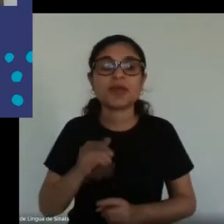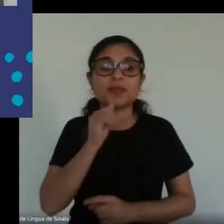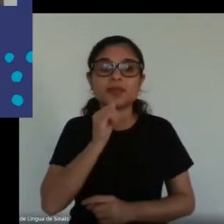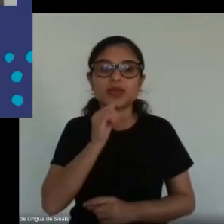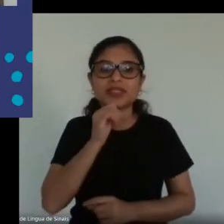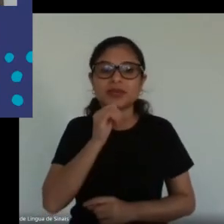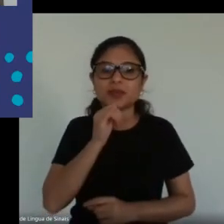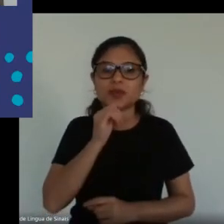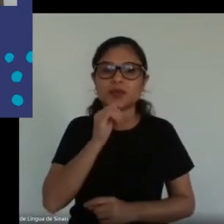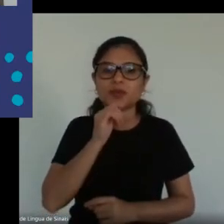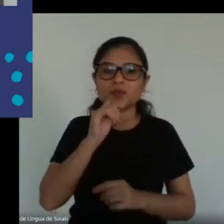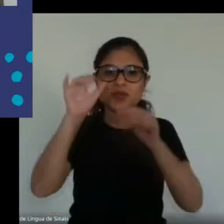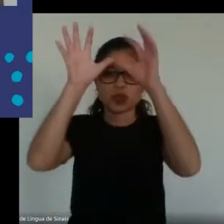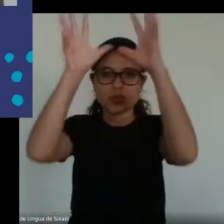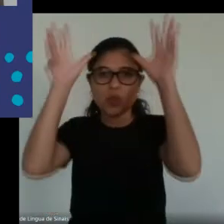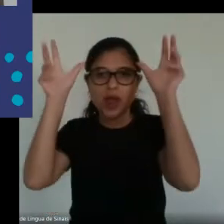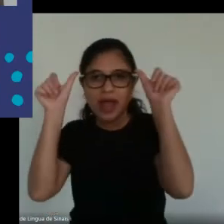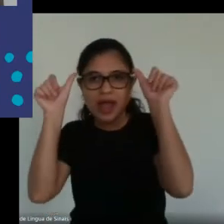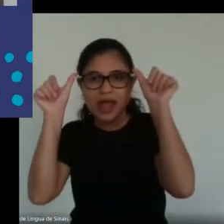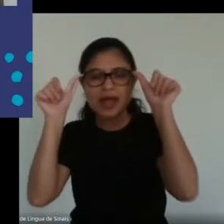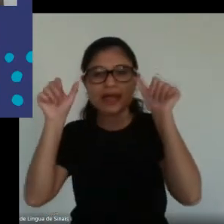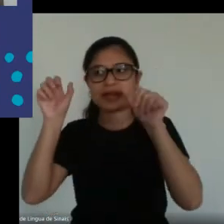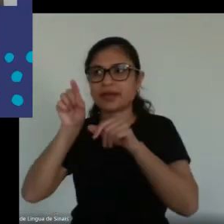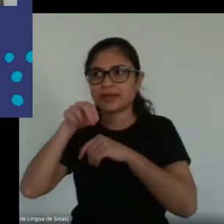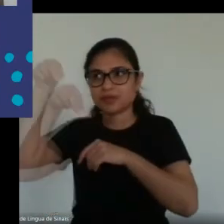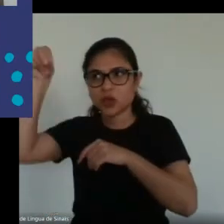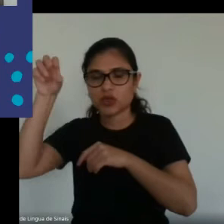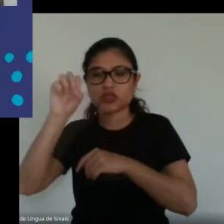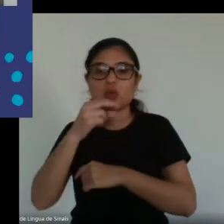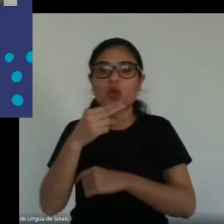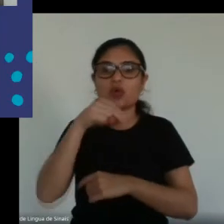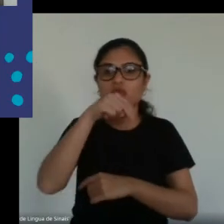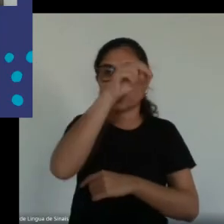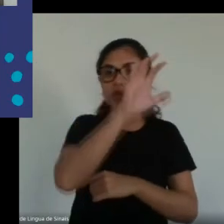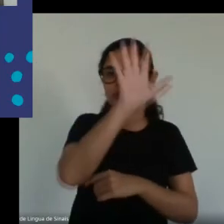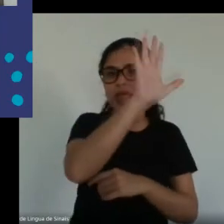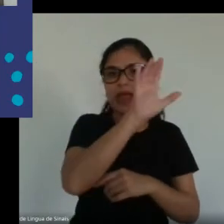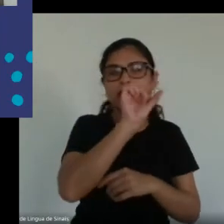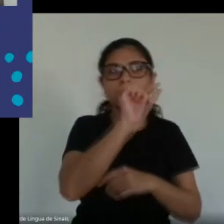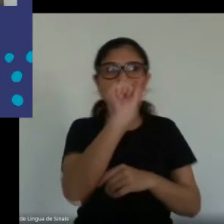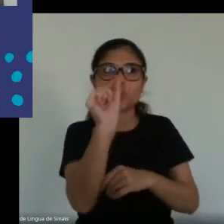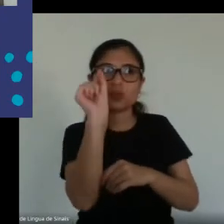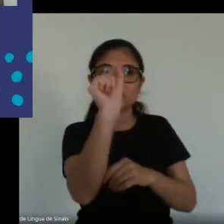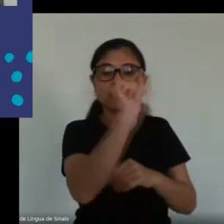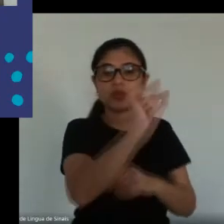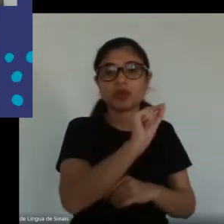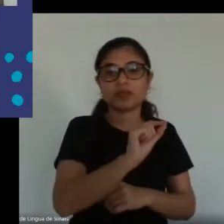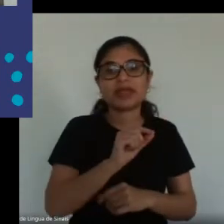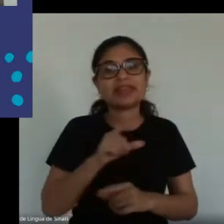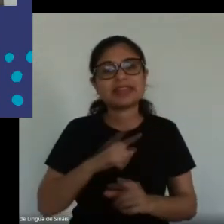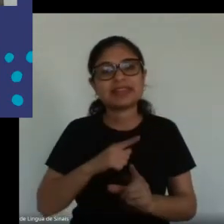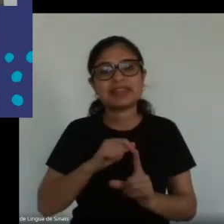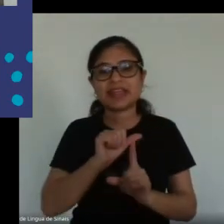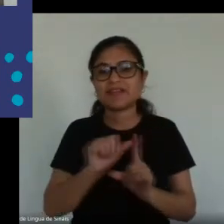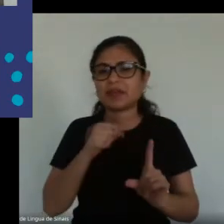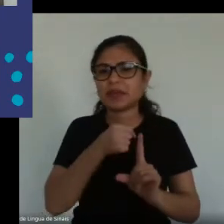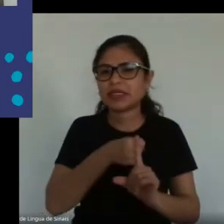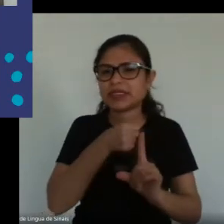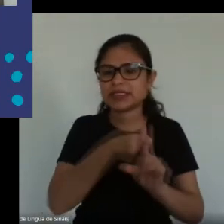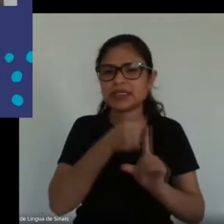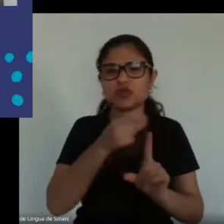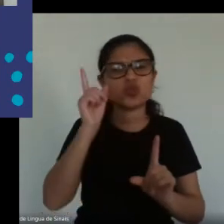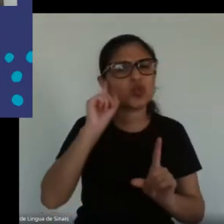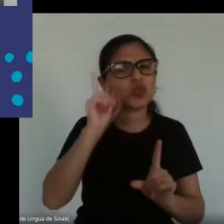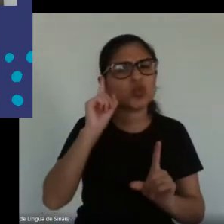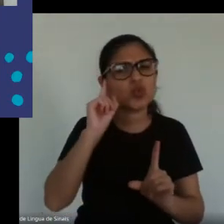e no Nordeste, em alguns lugares, feminicídio quase que diários, né? E aí que é o que